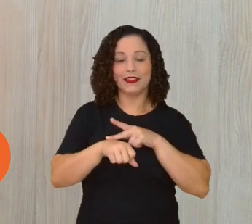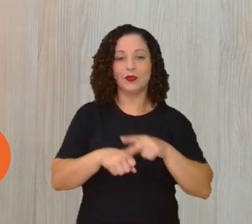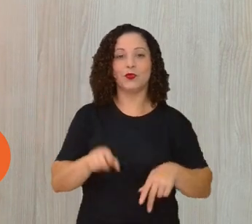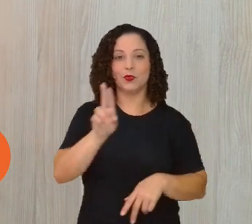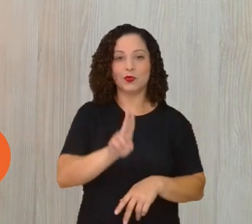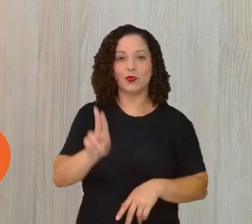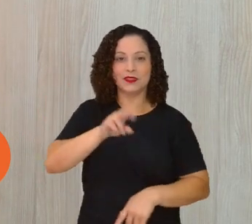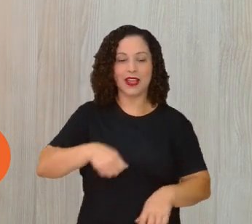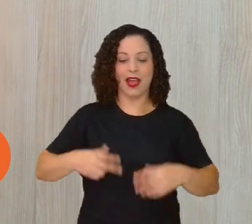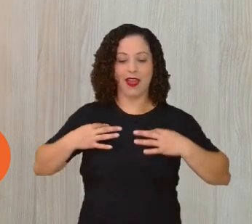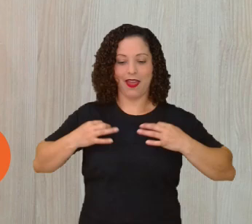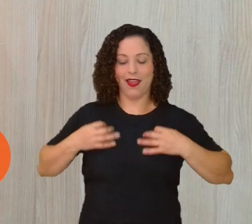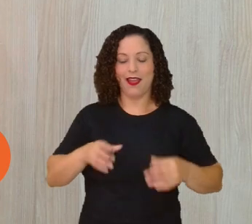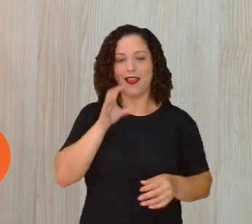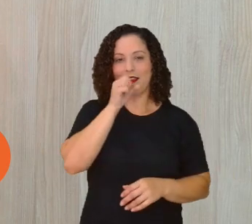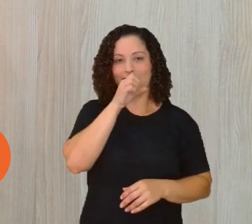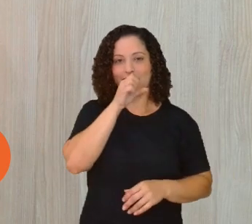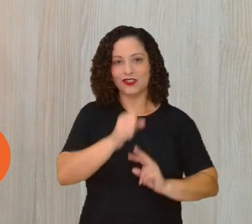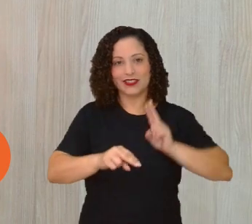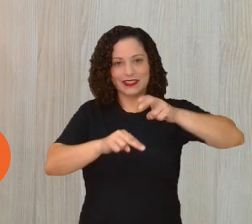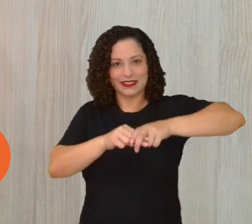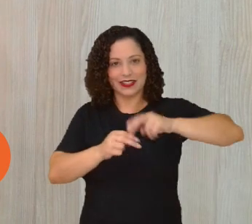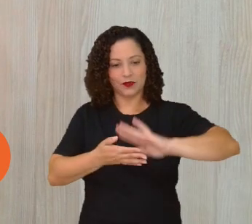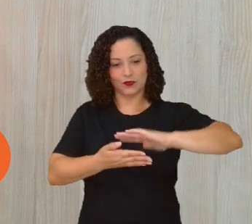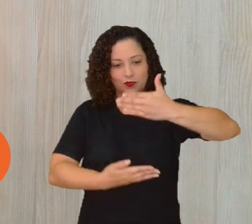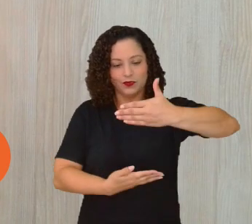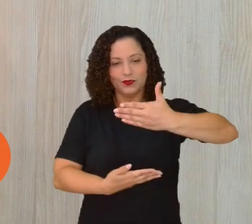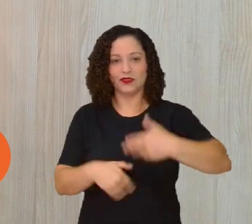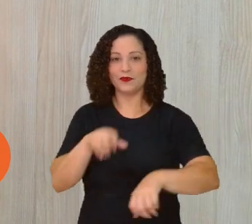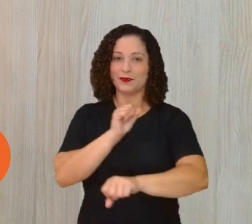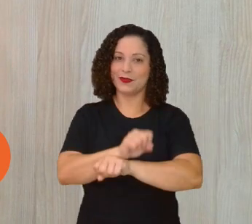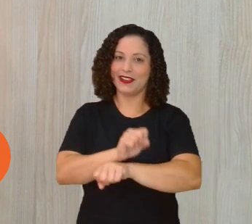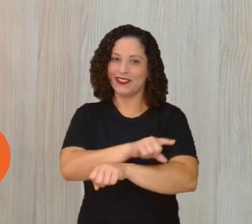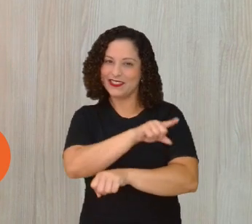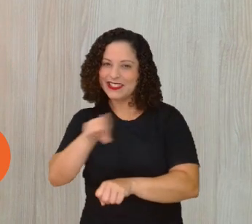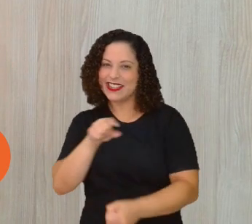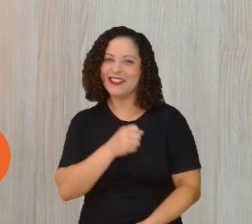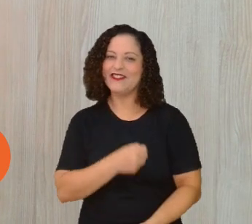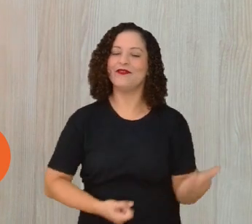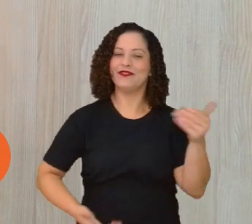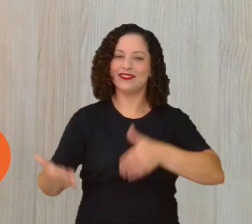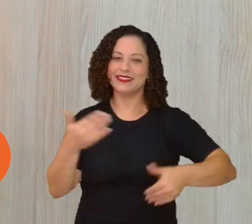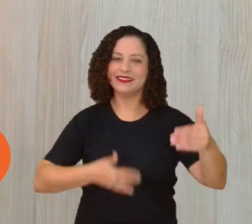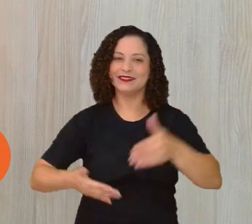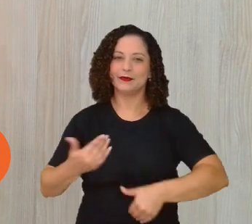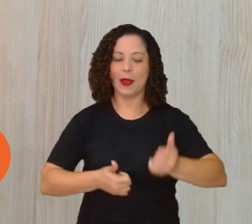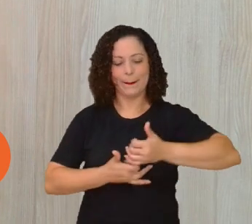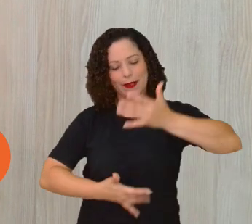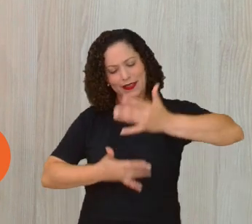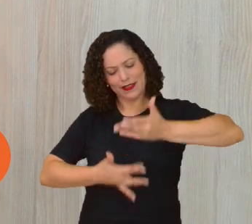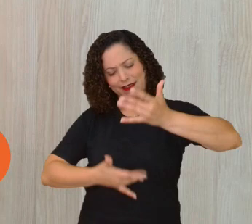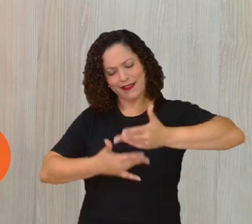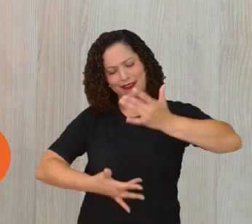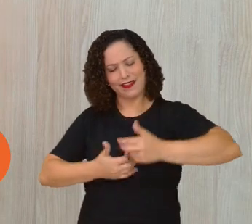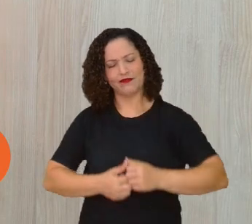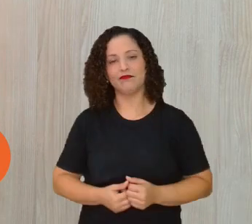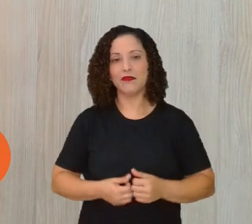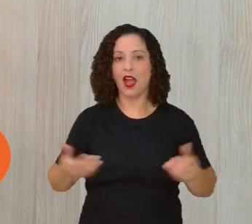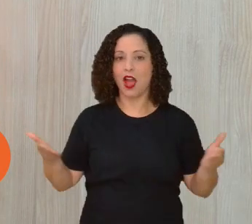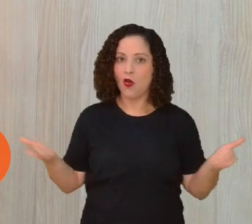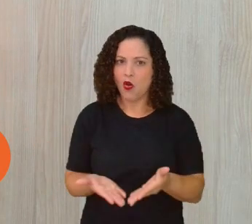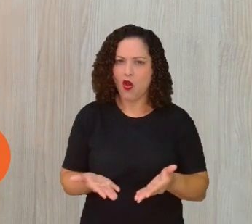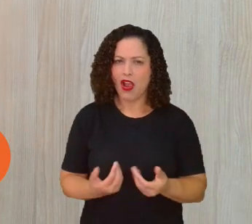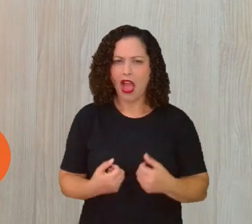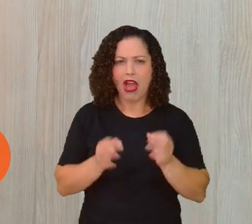farda laranja, sentada em frente ao computador, esperando o quê? O seu comentário. E se você não pode ver essa aula, agora